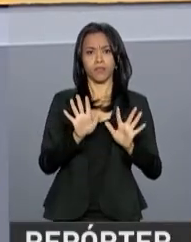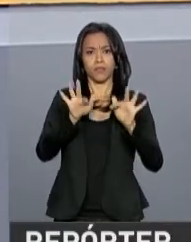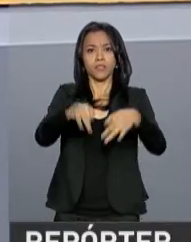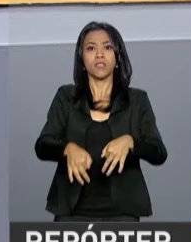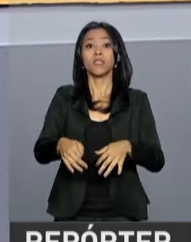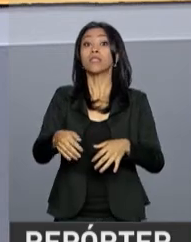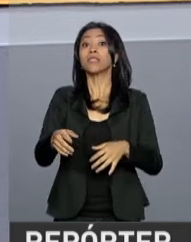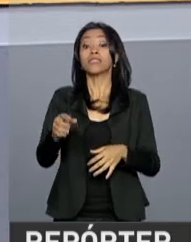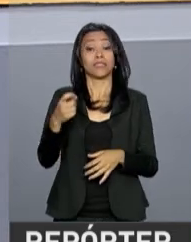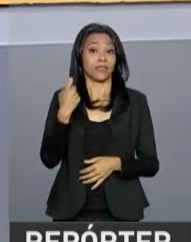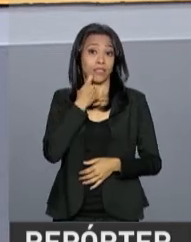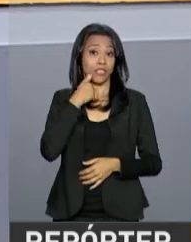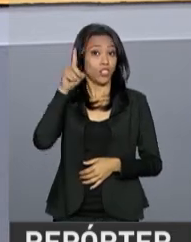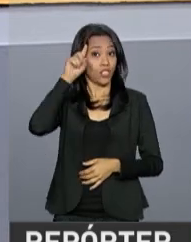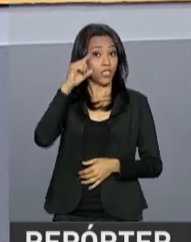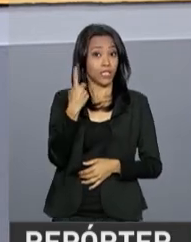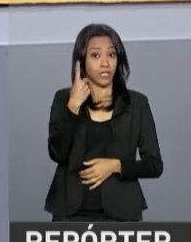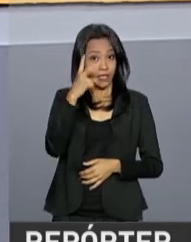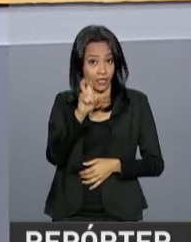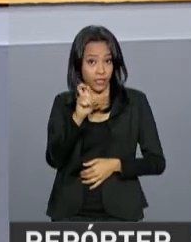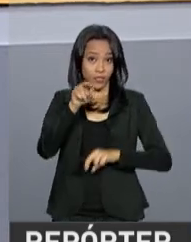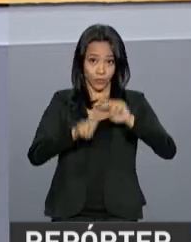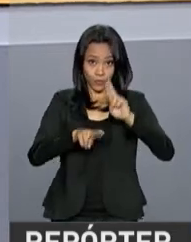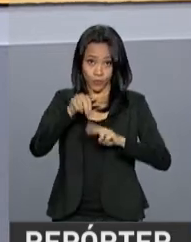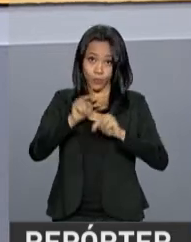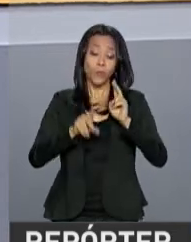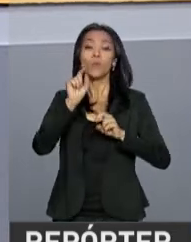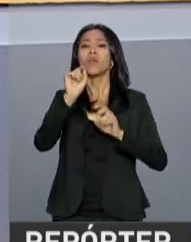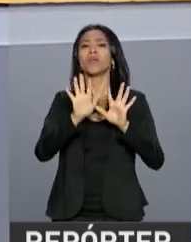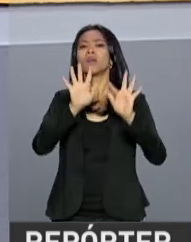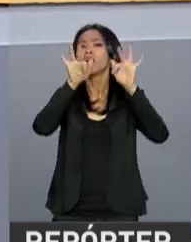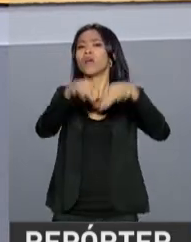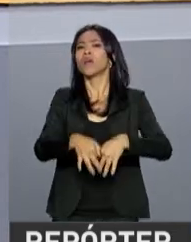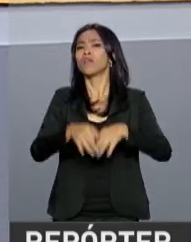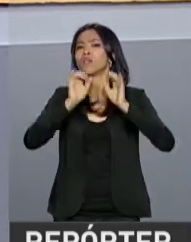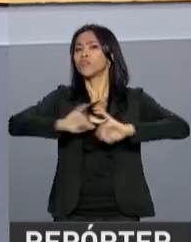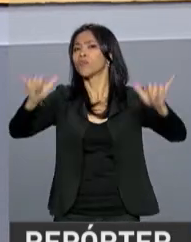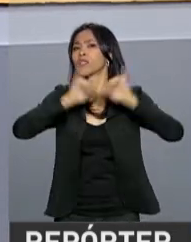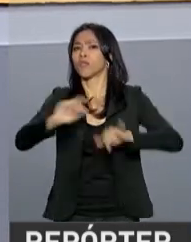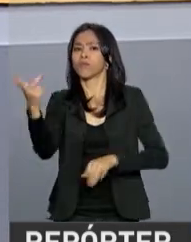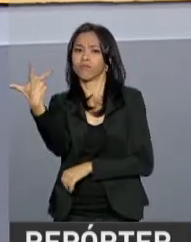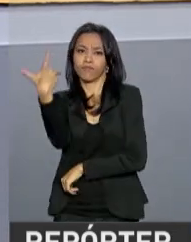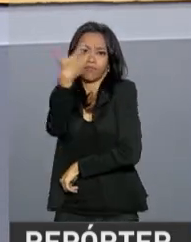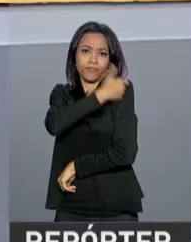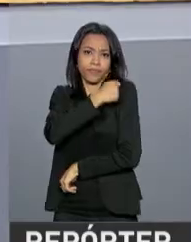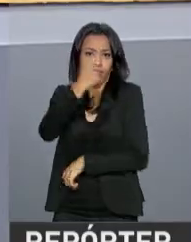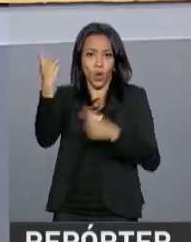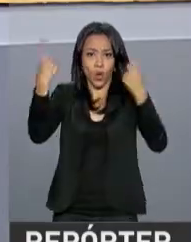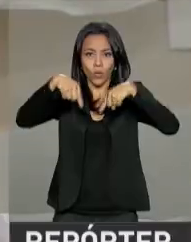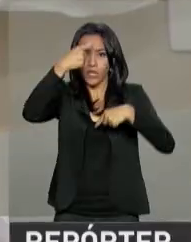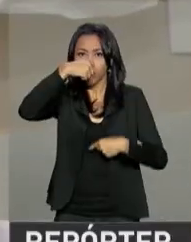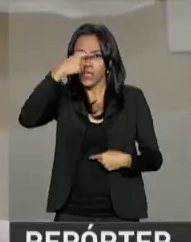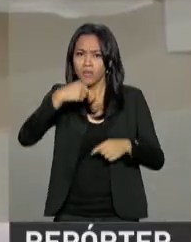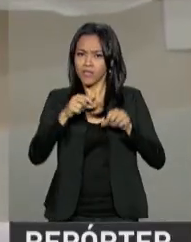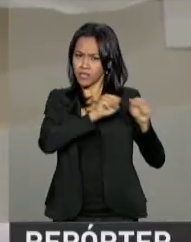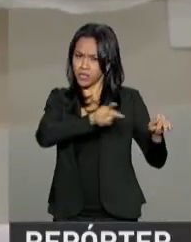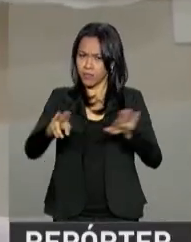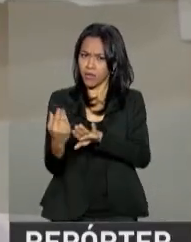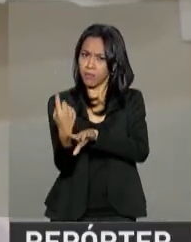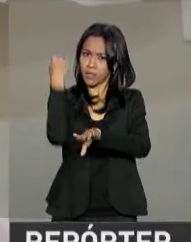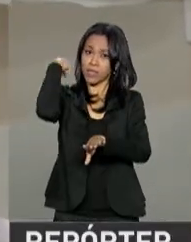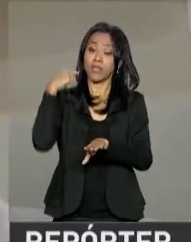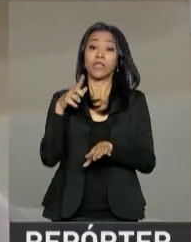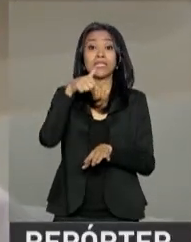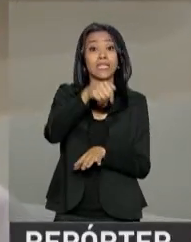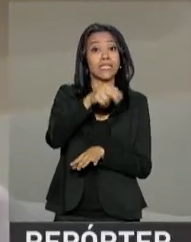15 de junho a campanha nacional de vacinação contra a gripe até semana passada 75 por cento do grupo prioritário